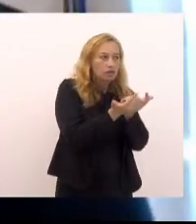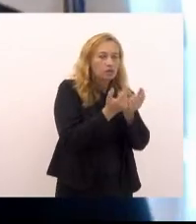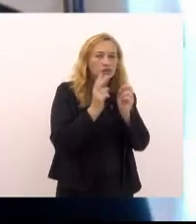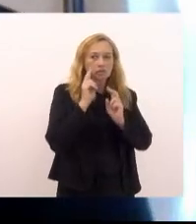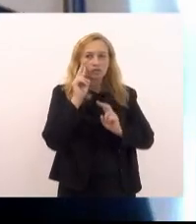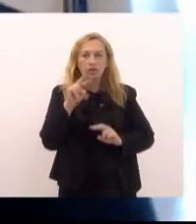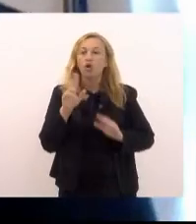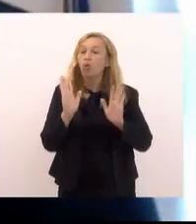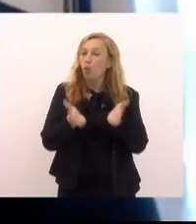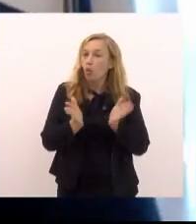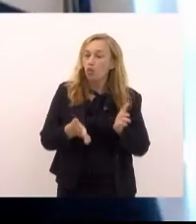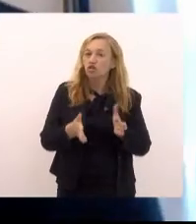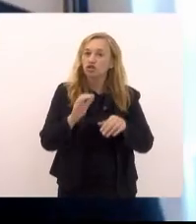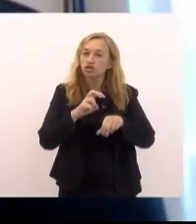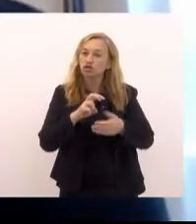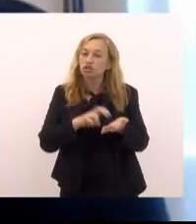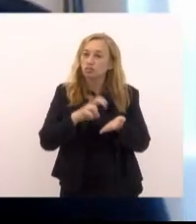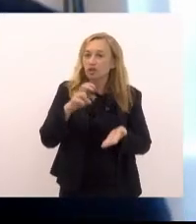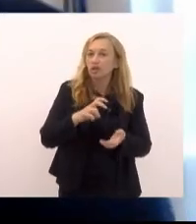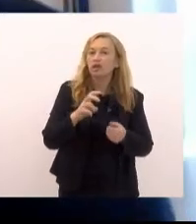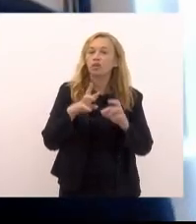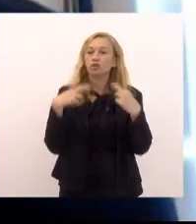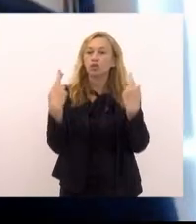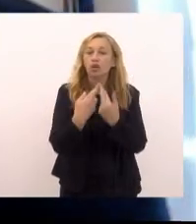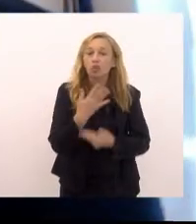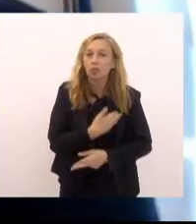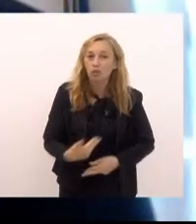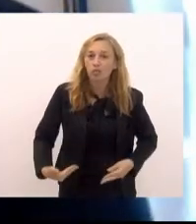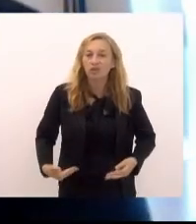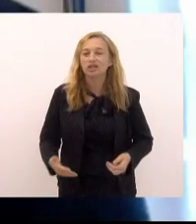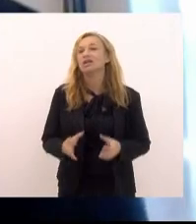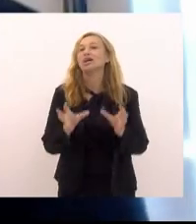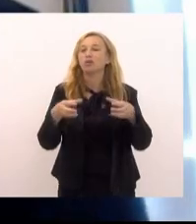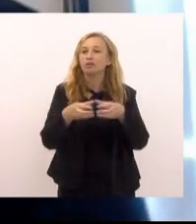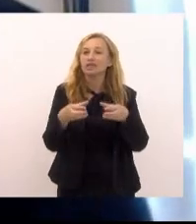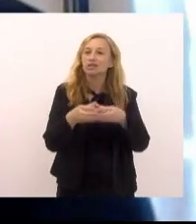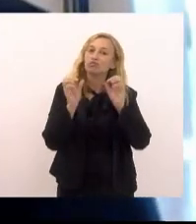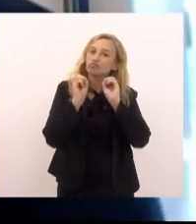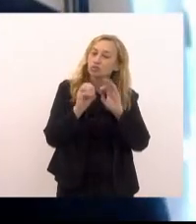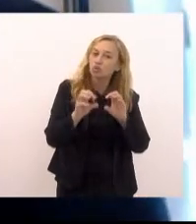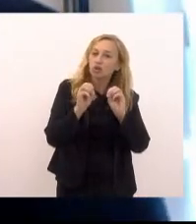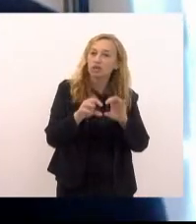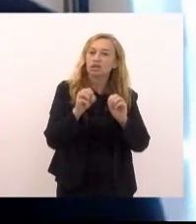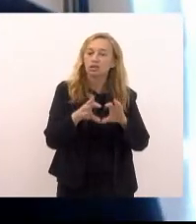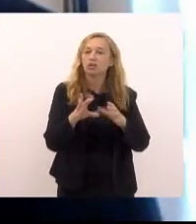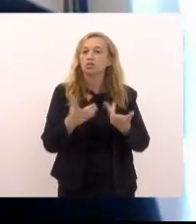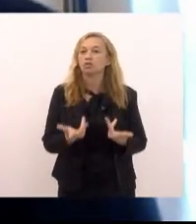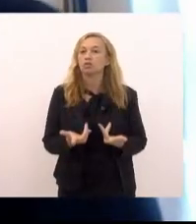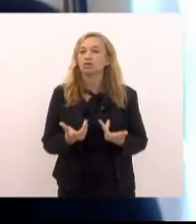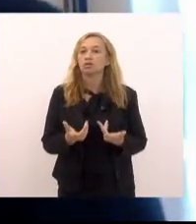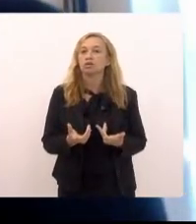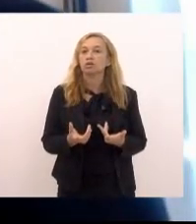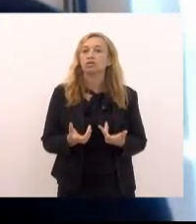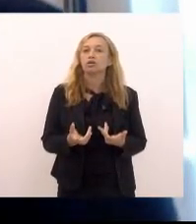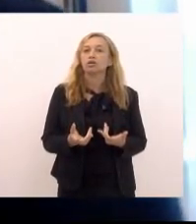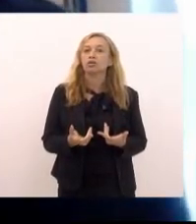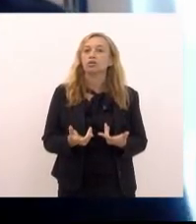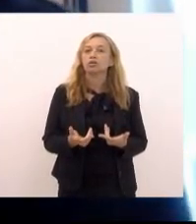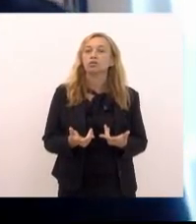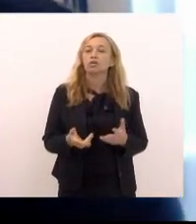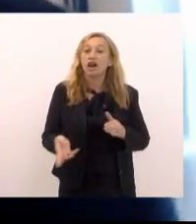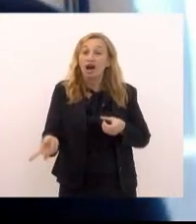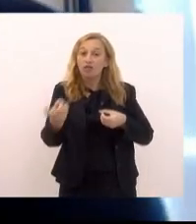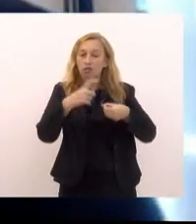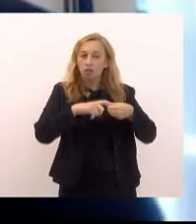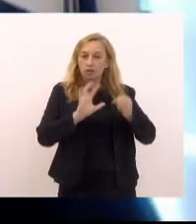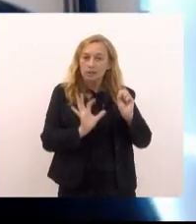pela manhã, a gente realizou uma audiência pública na Comissão de Educação sobre as condições sanitárias com retorno